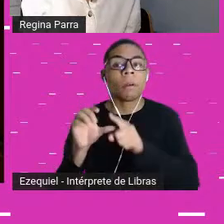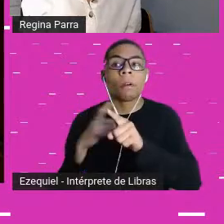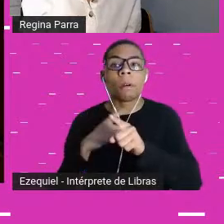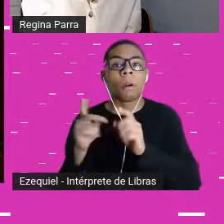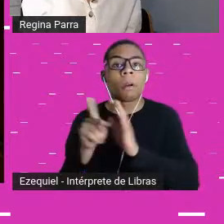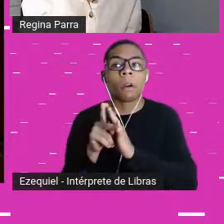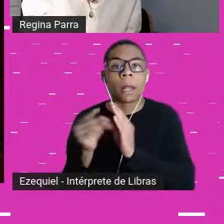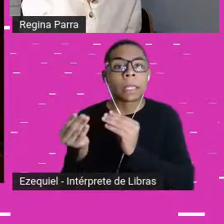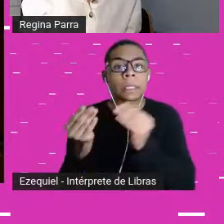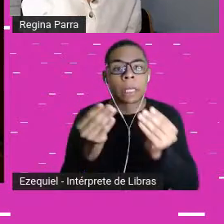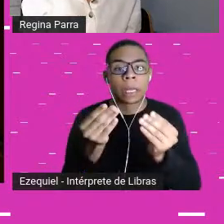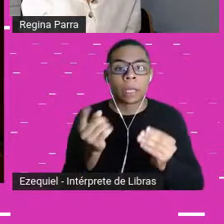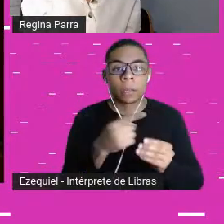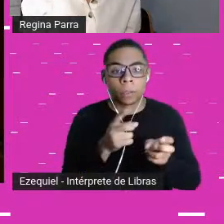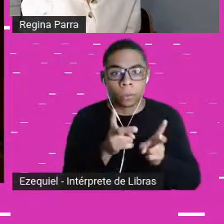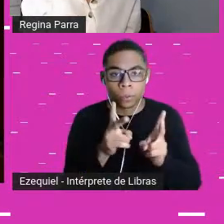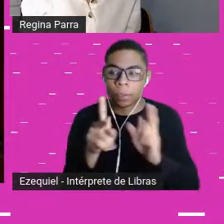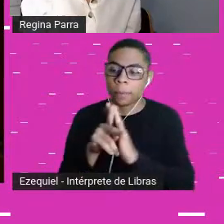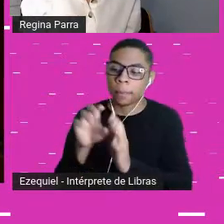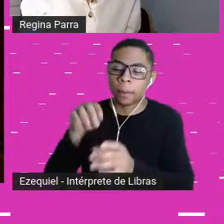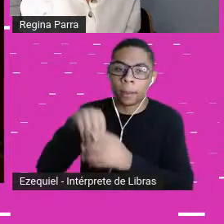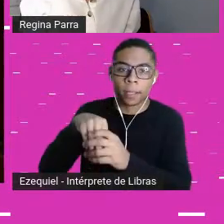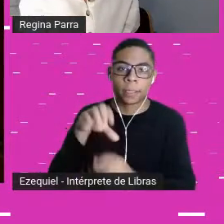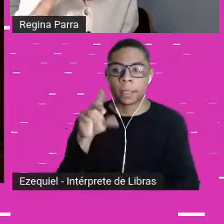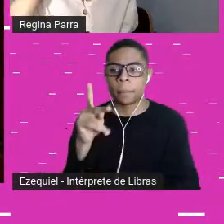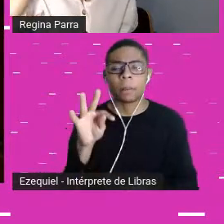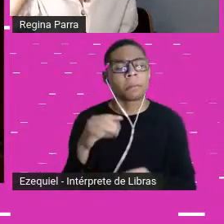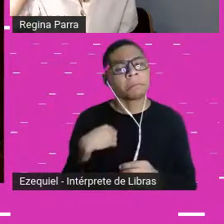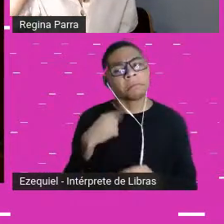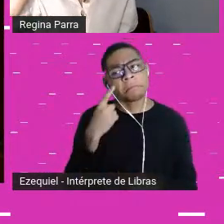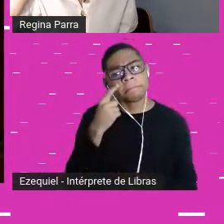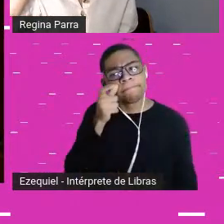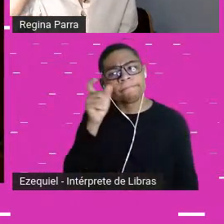núcleo de criação do CPT. E eu me inscrevi